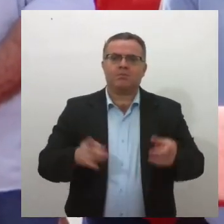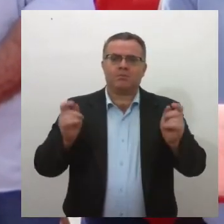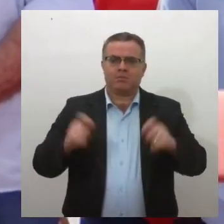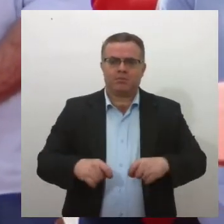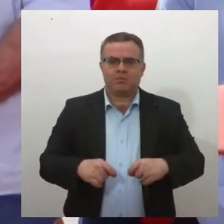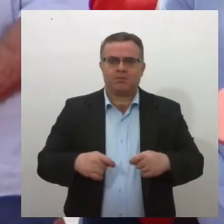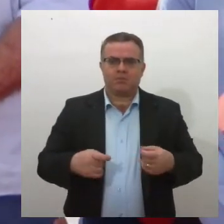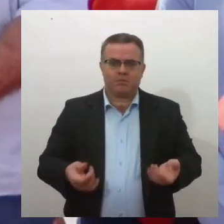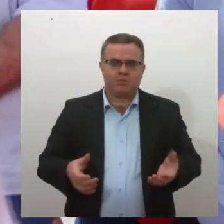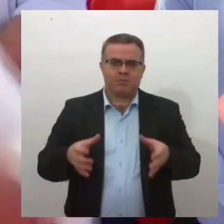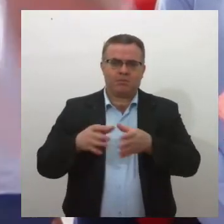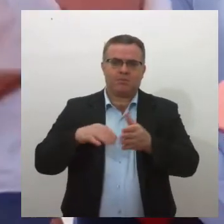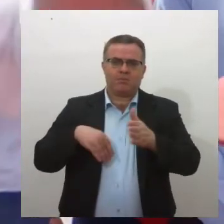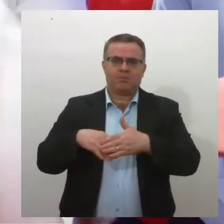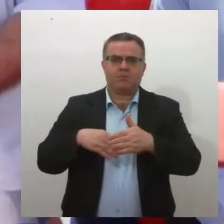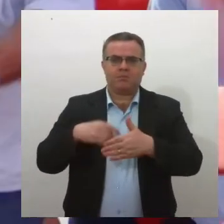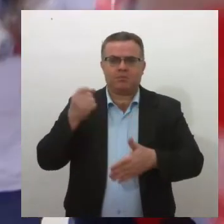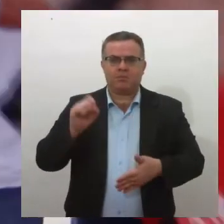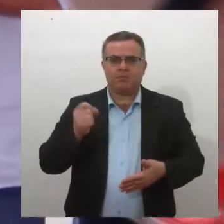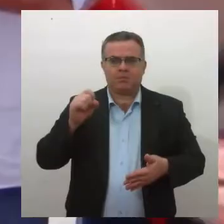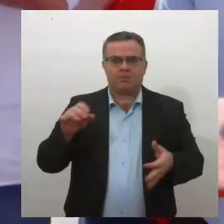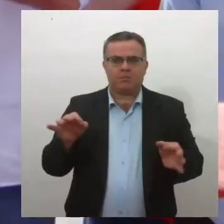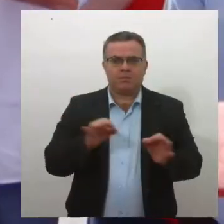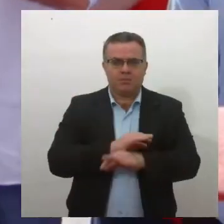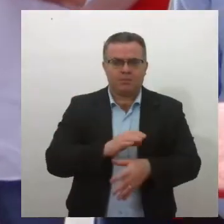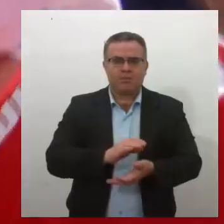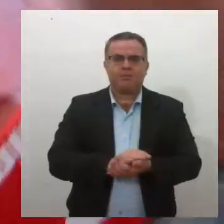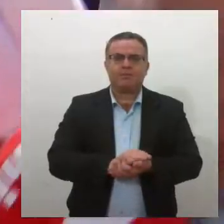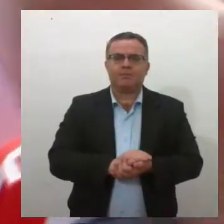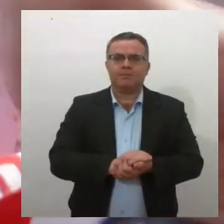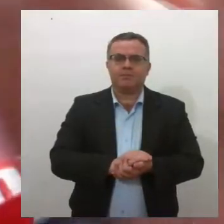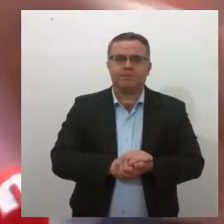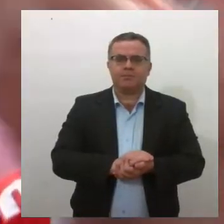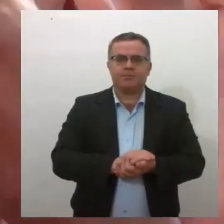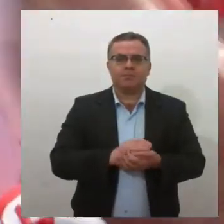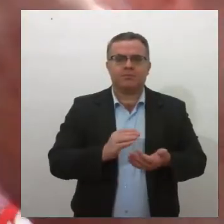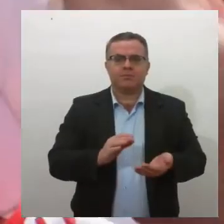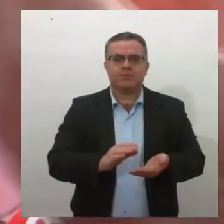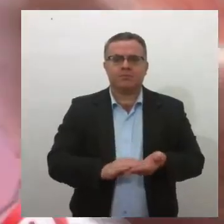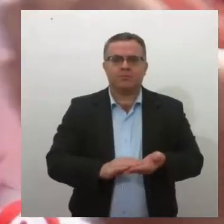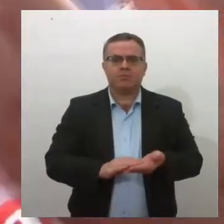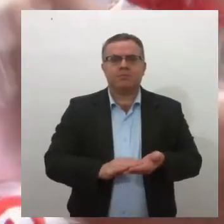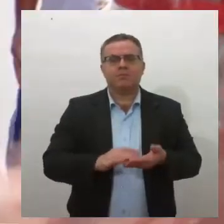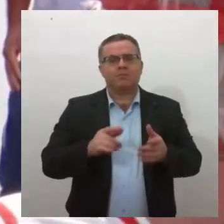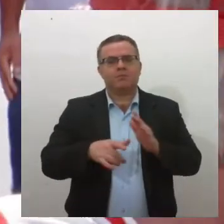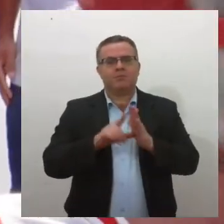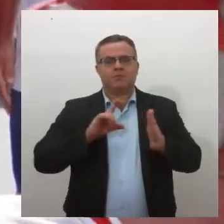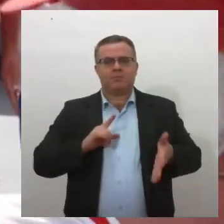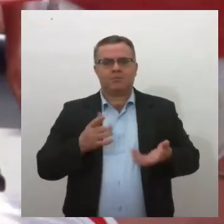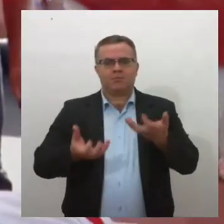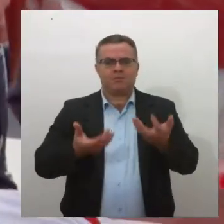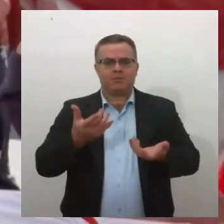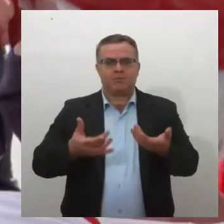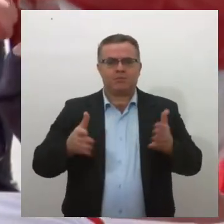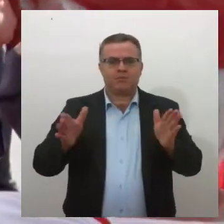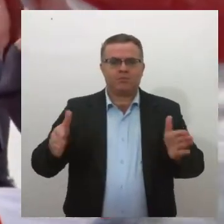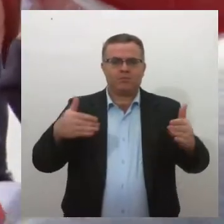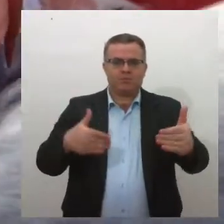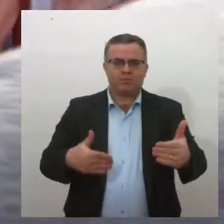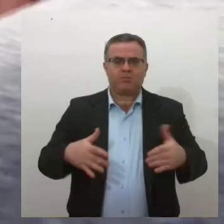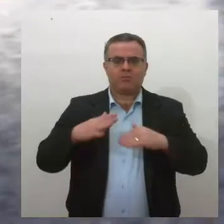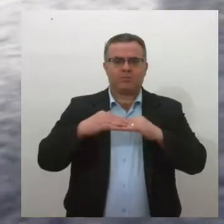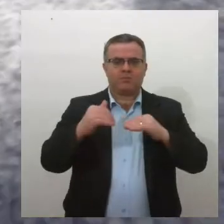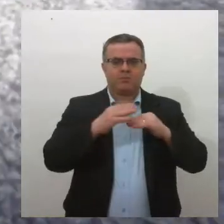o futebol sergipano, em especial o Clube Esportivo Sergipe. Antes do adeus final, mais carinho